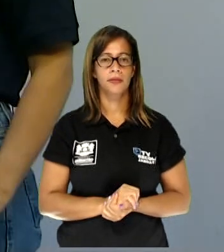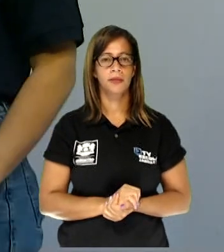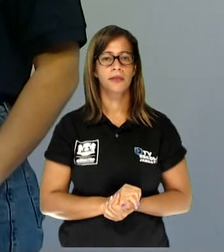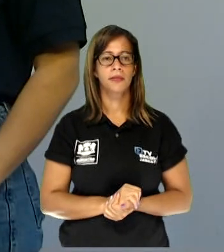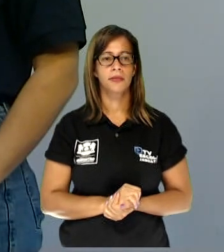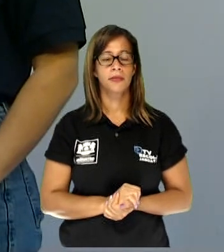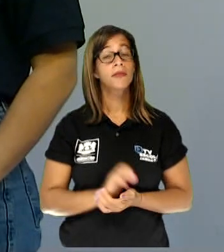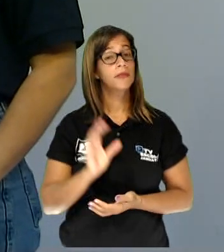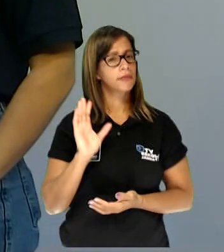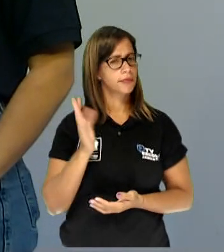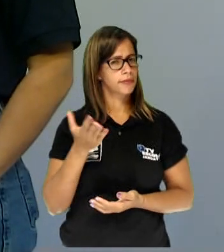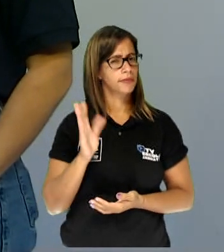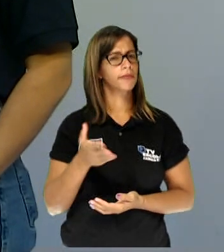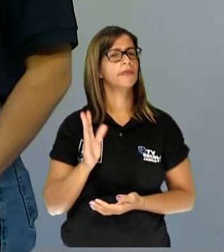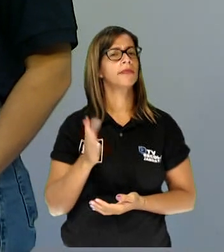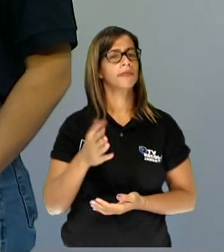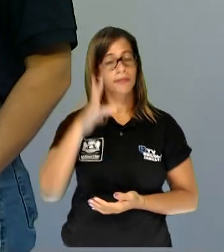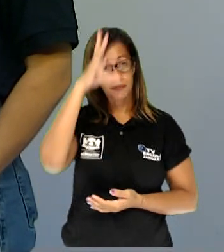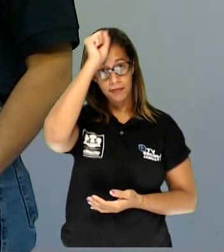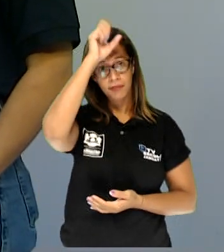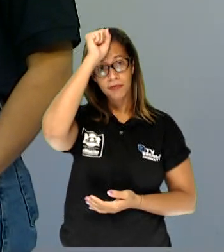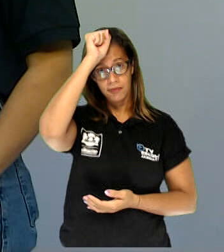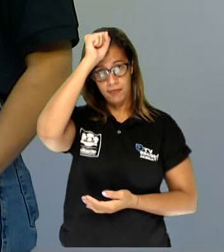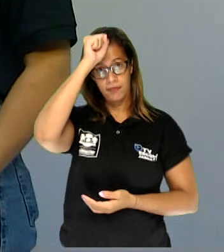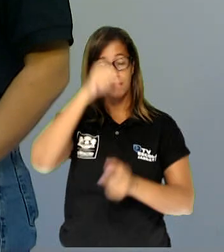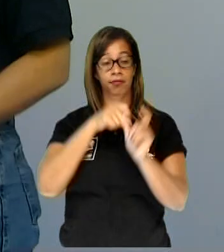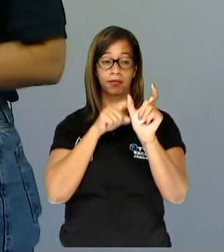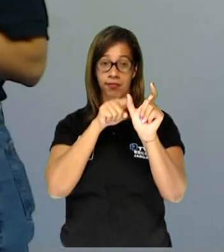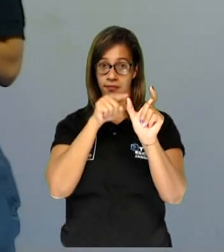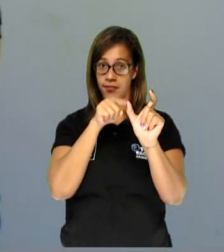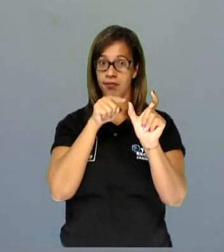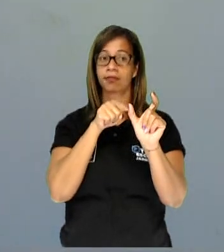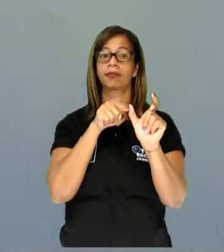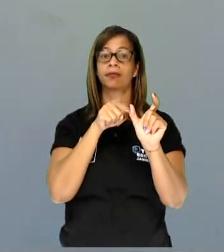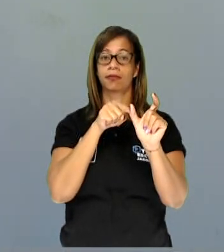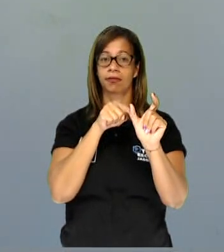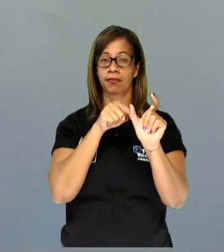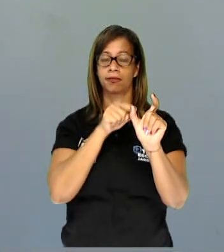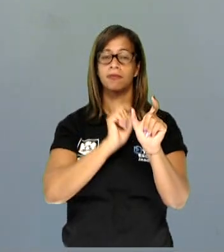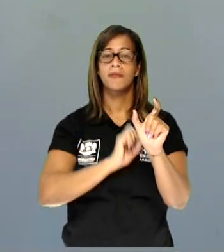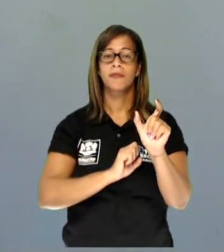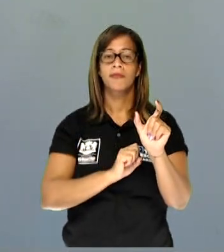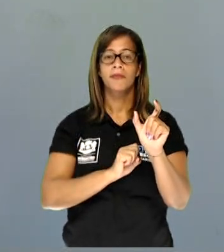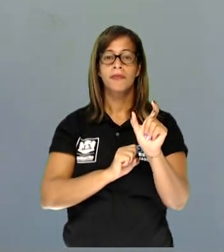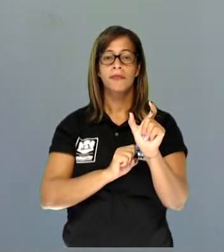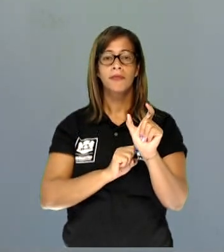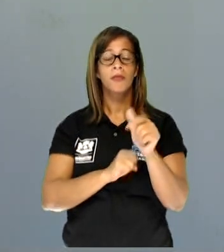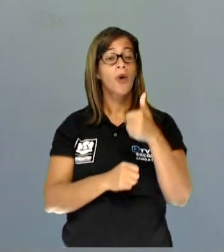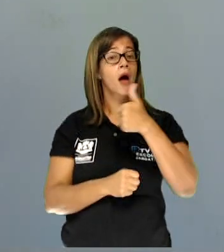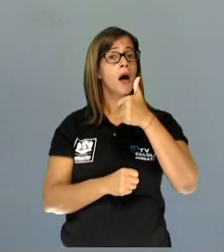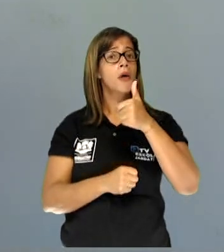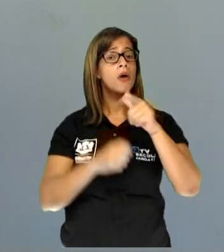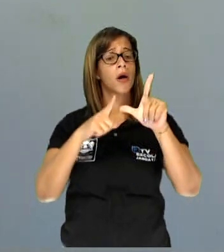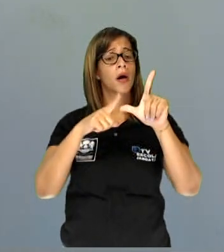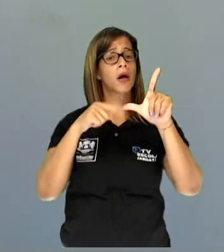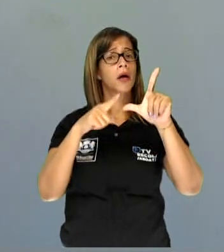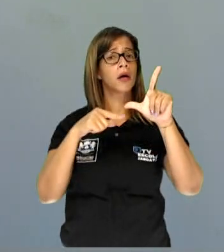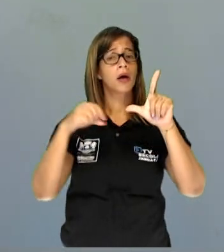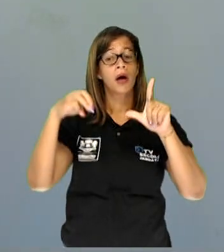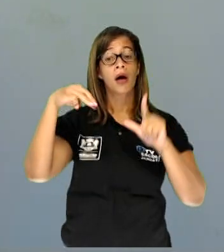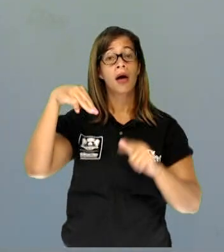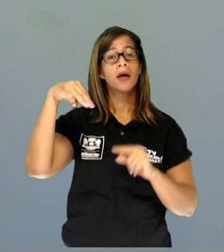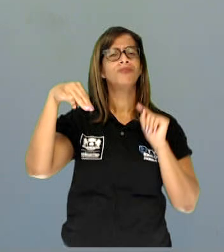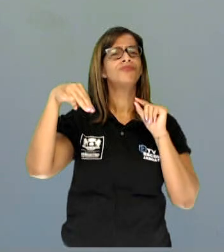A gente já aprendeu a escrever macaco. Olha aí a primeira letrinha. M, M de macaco, de